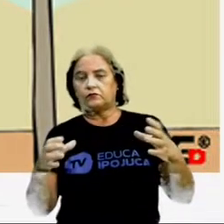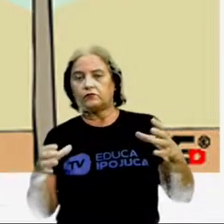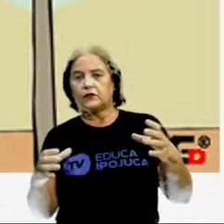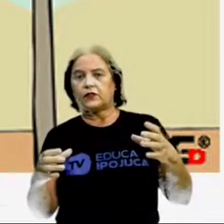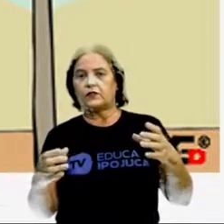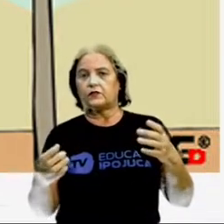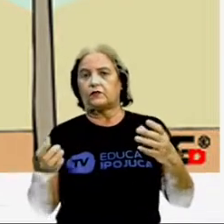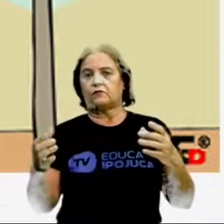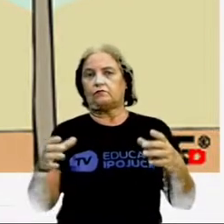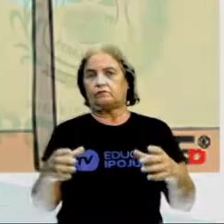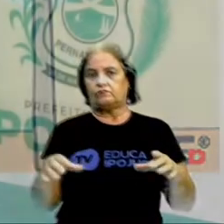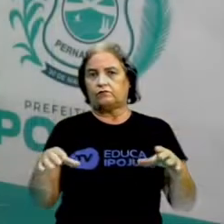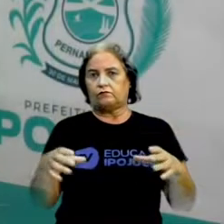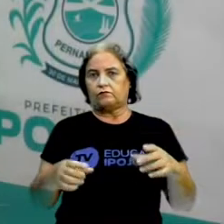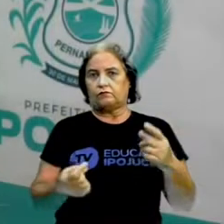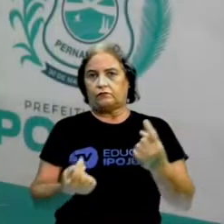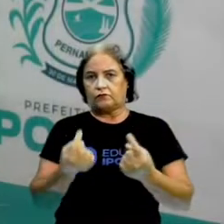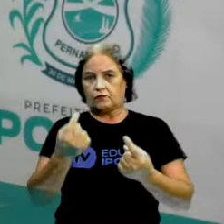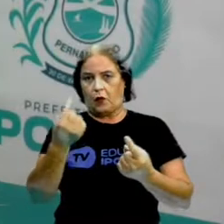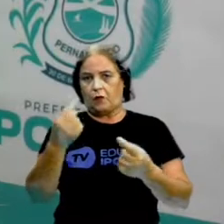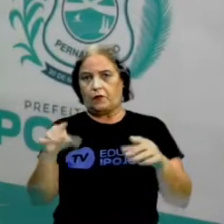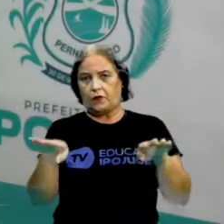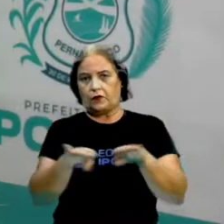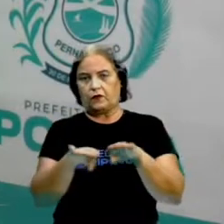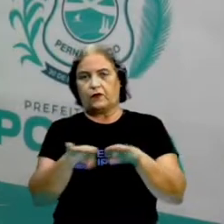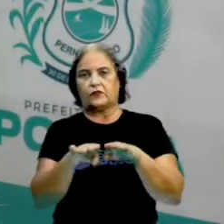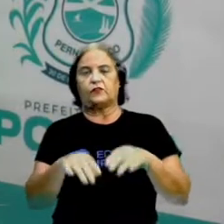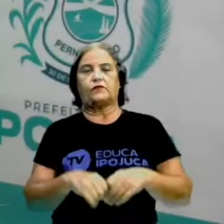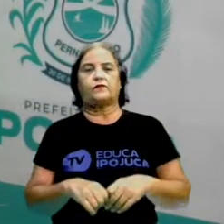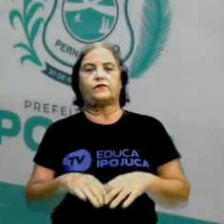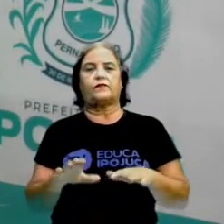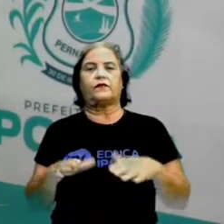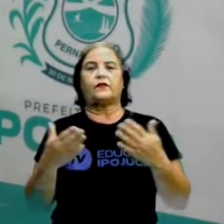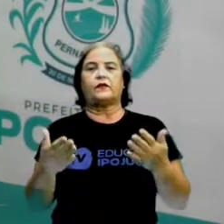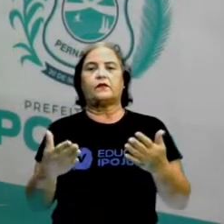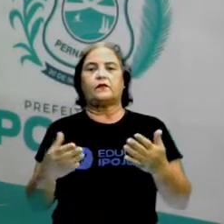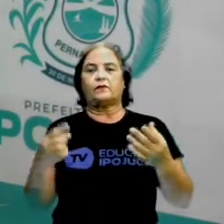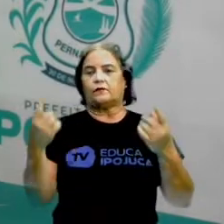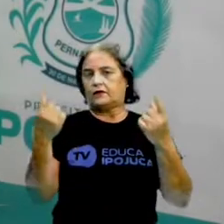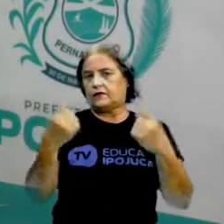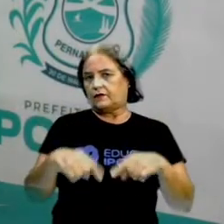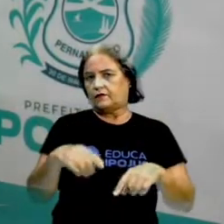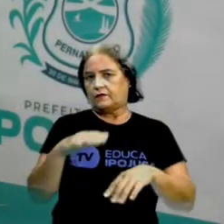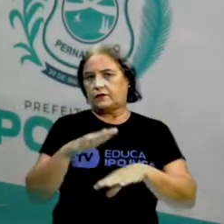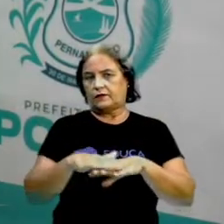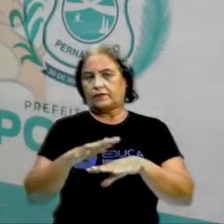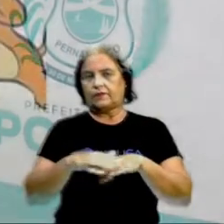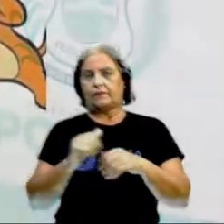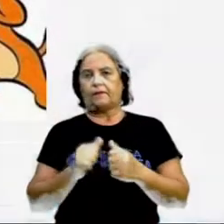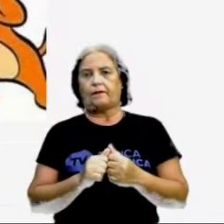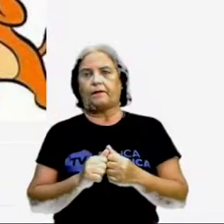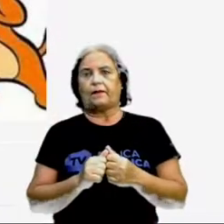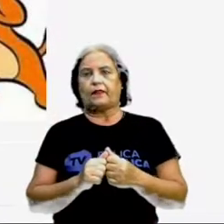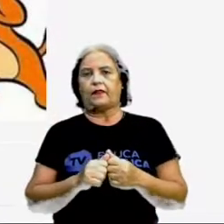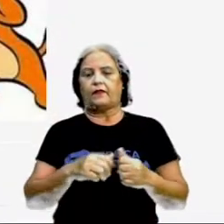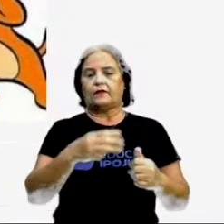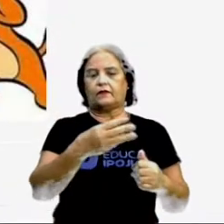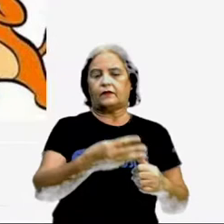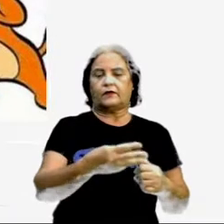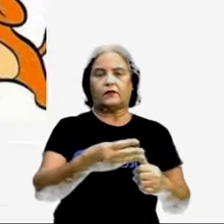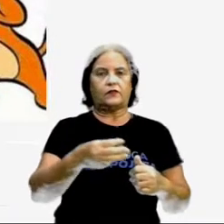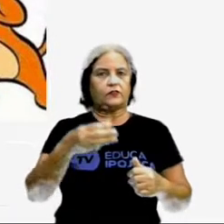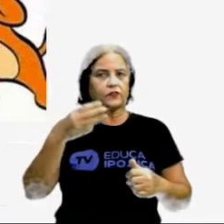E para encerrar a aula de hoje, eu vou deixar o desafio matemático. Vamos lá. Três